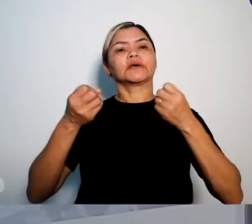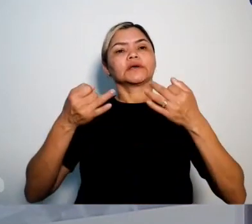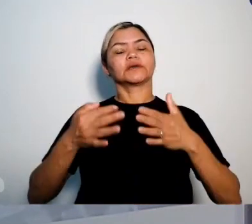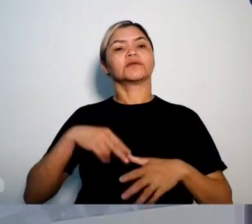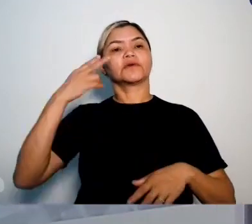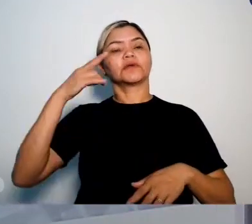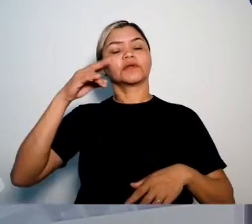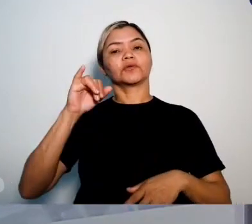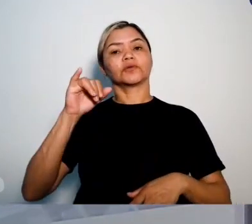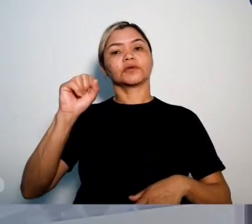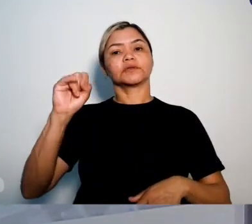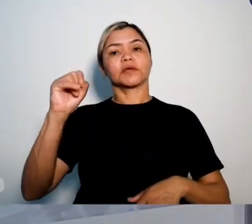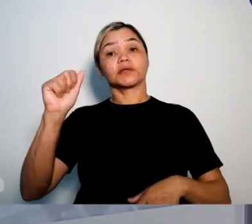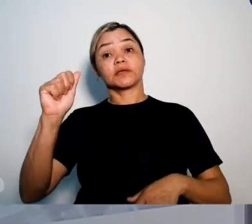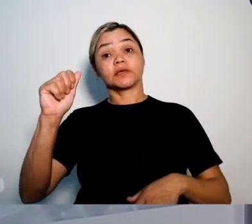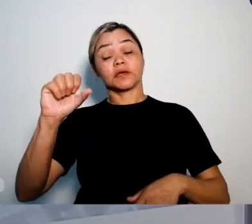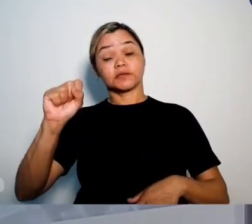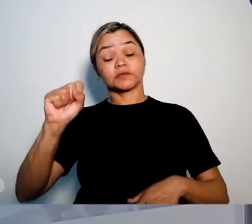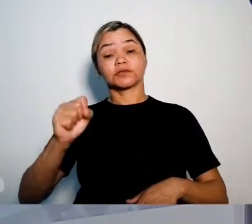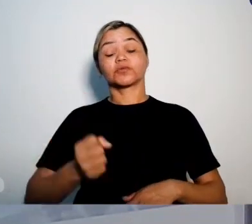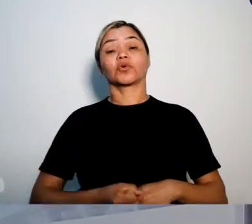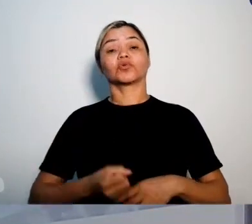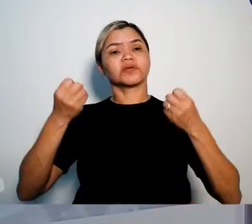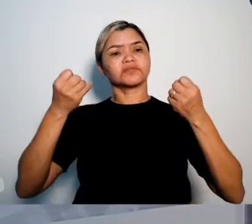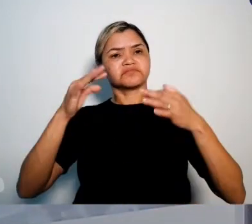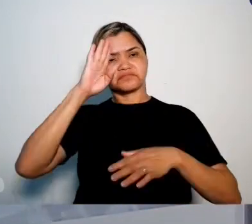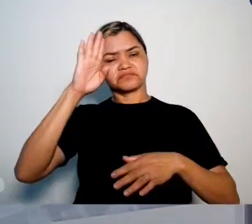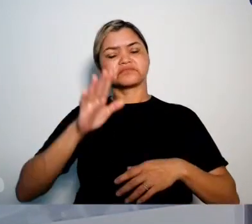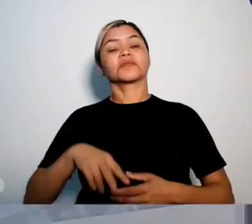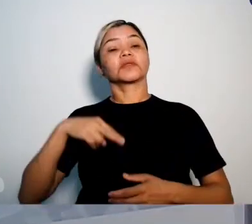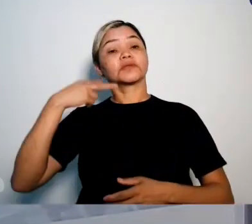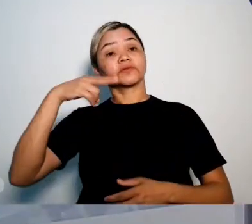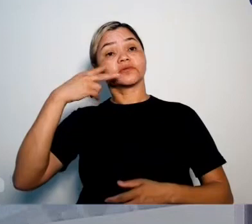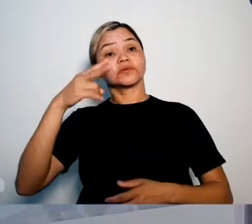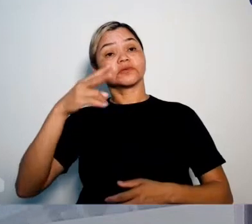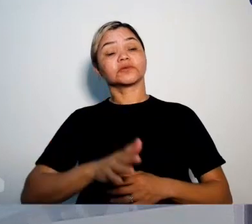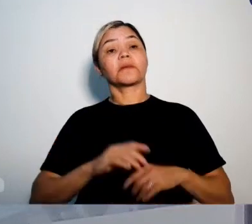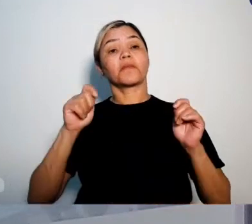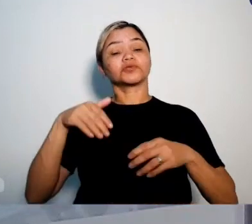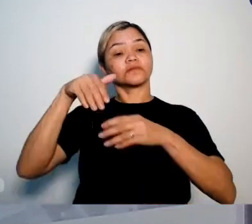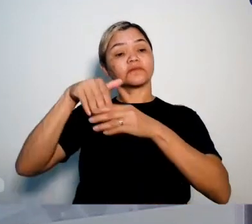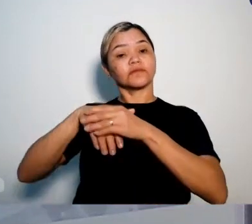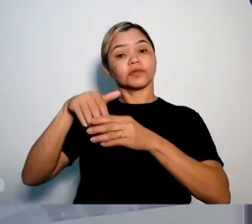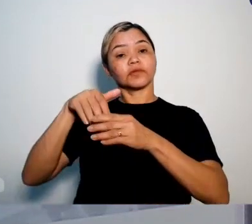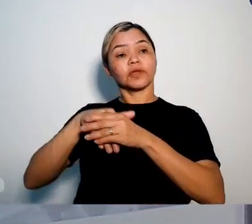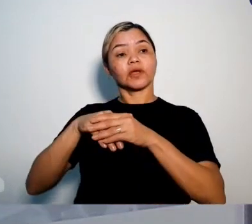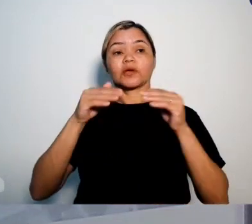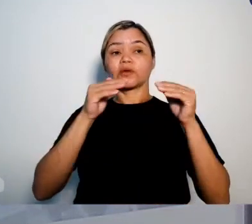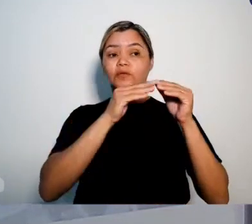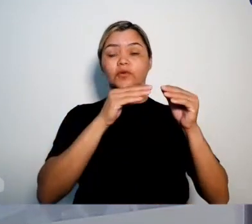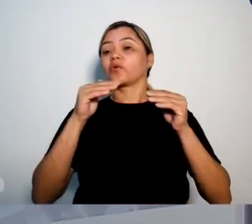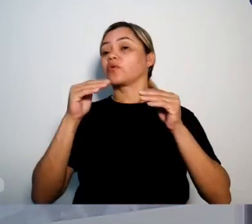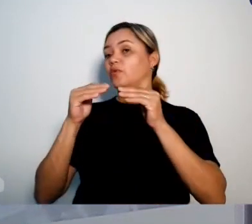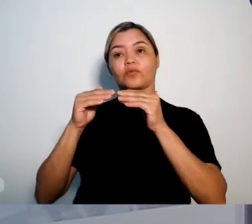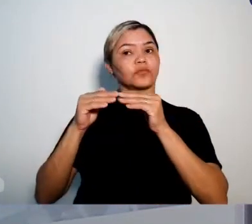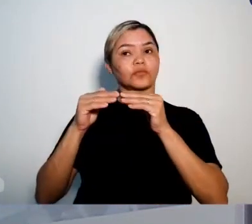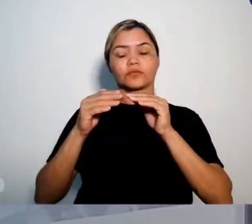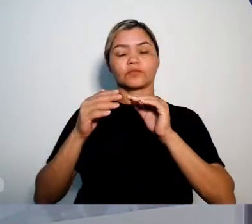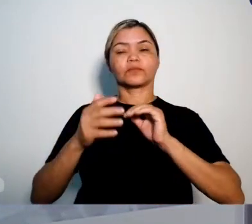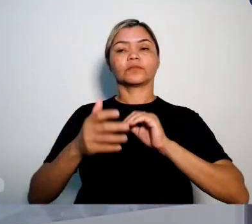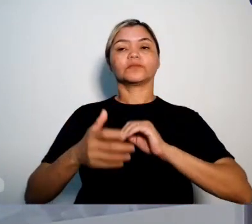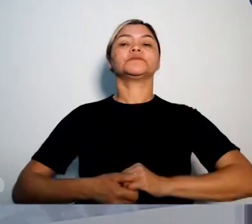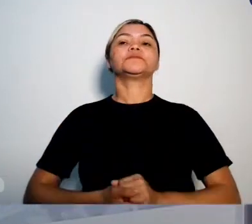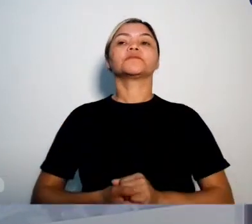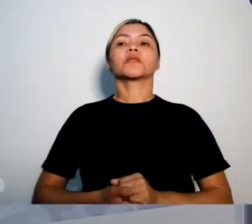um requerimento é destacado, para que os vereadores possam votar a favor ou contra. Essas duas últimas